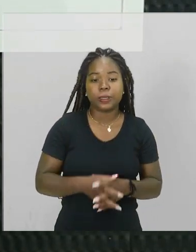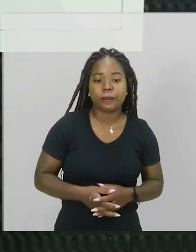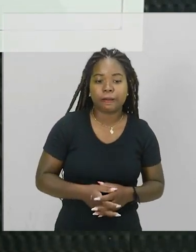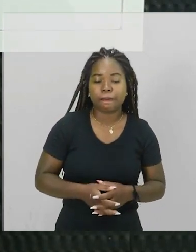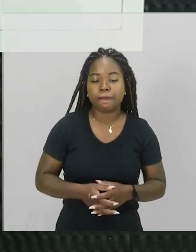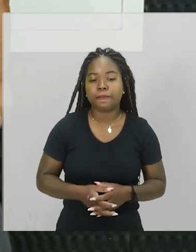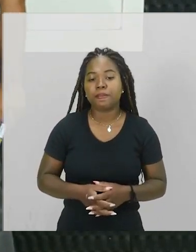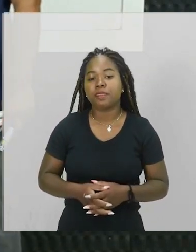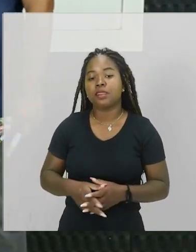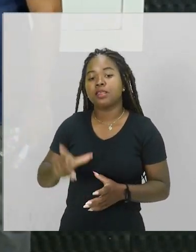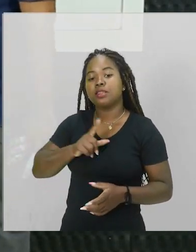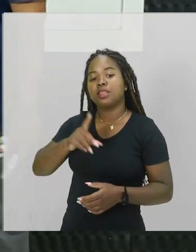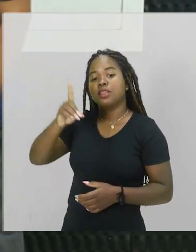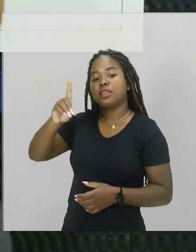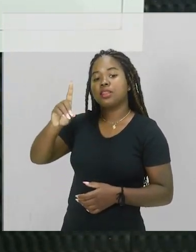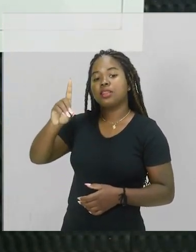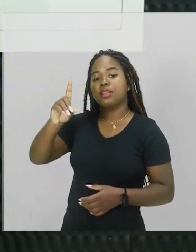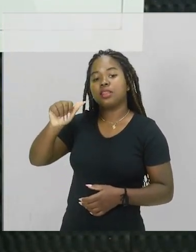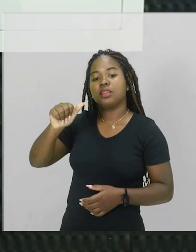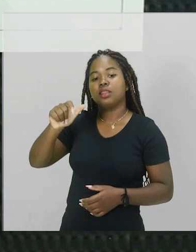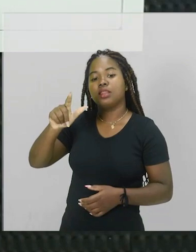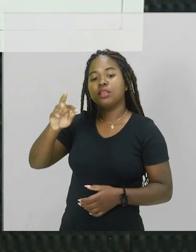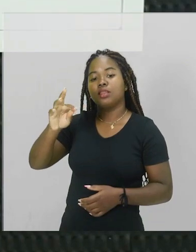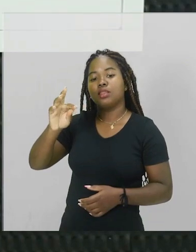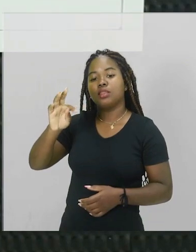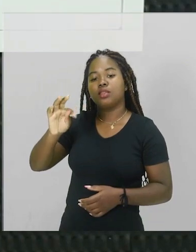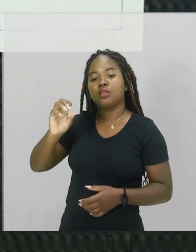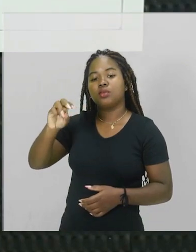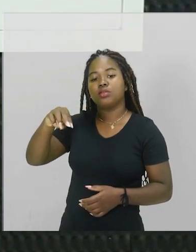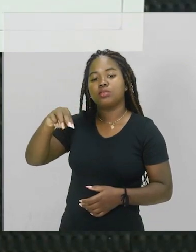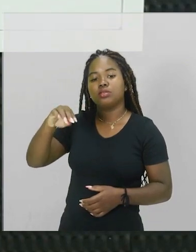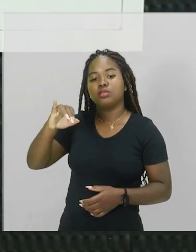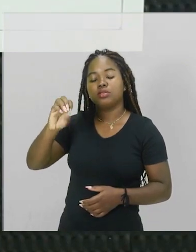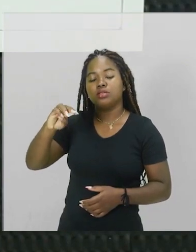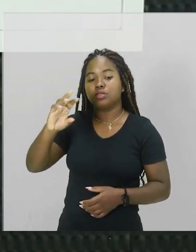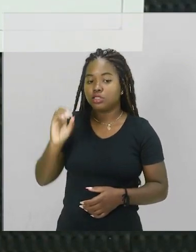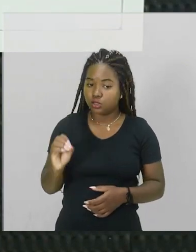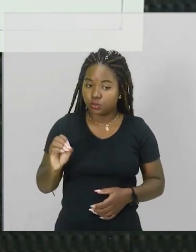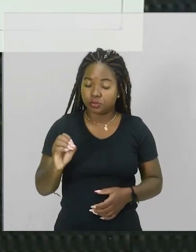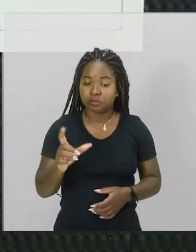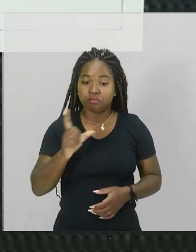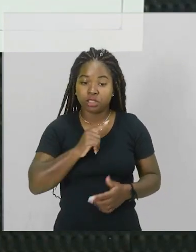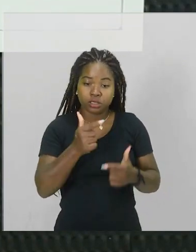né, de protanopia, então, né, quem tem a